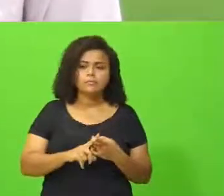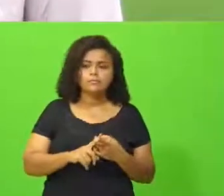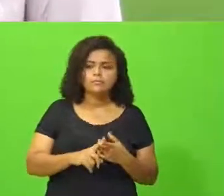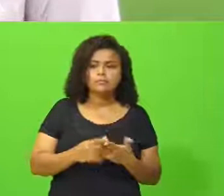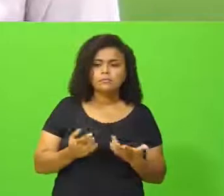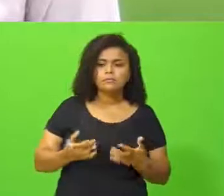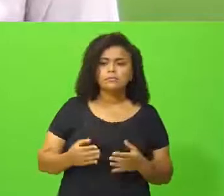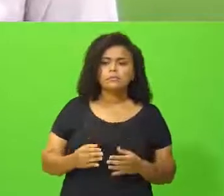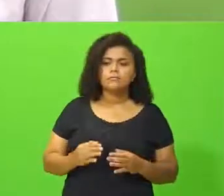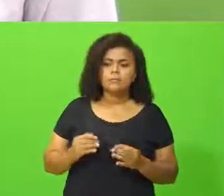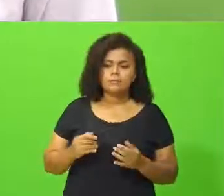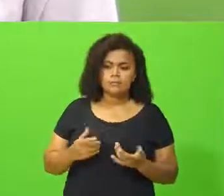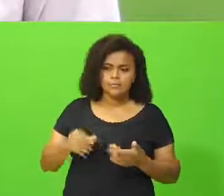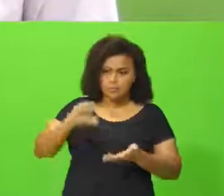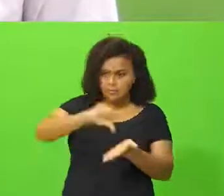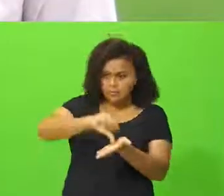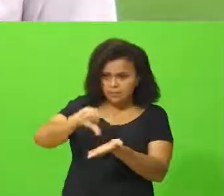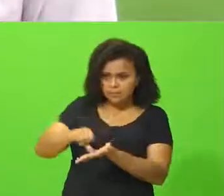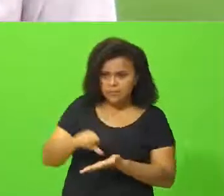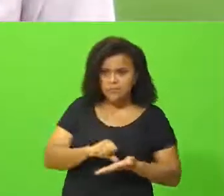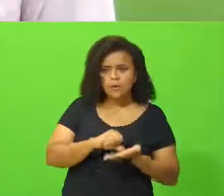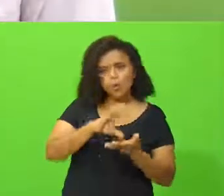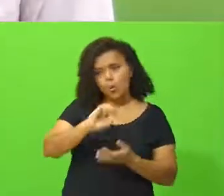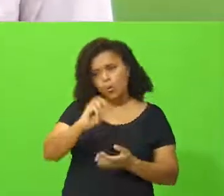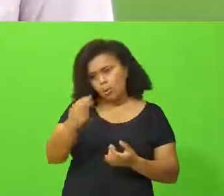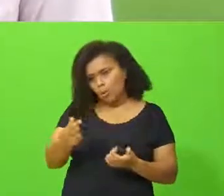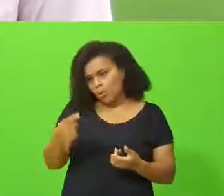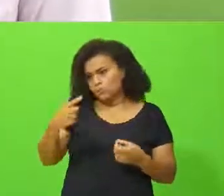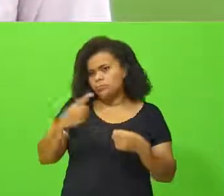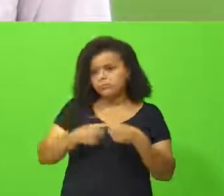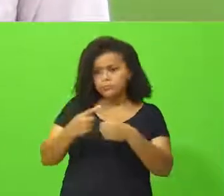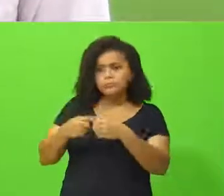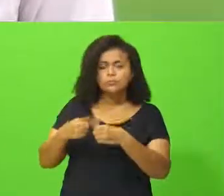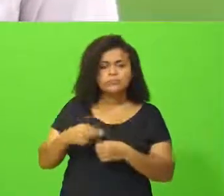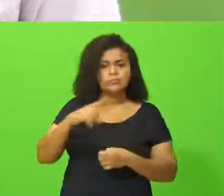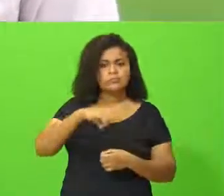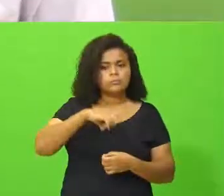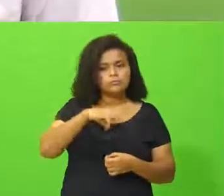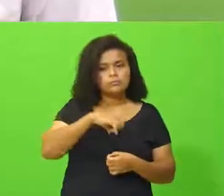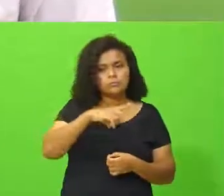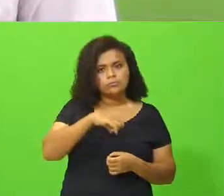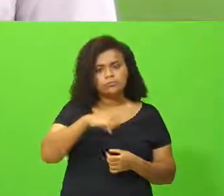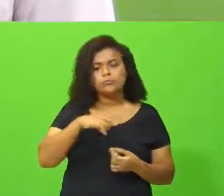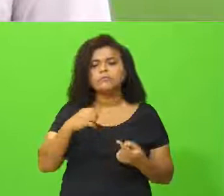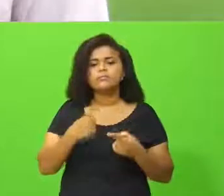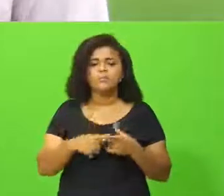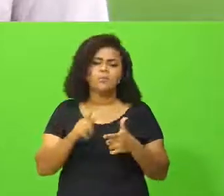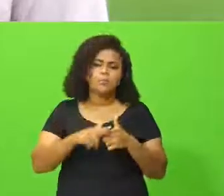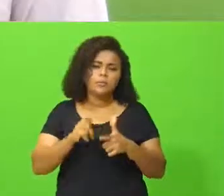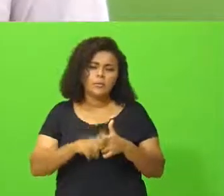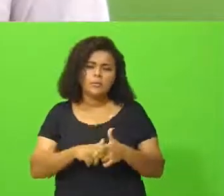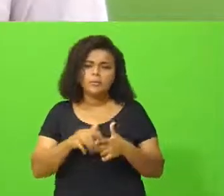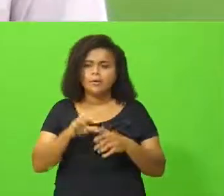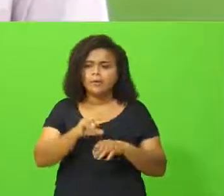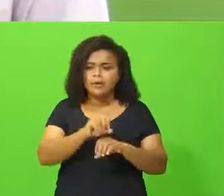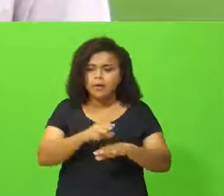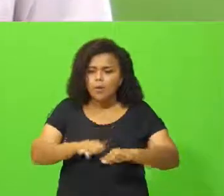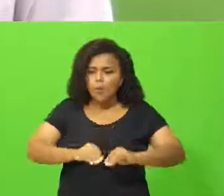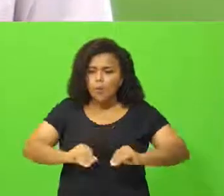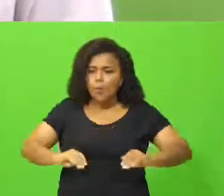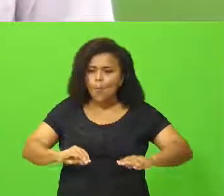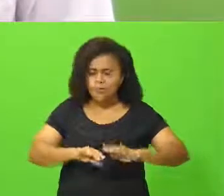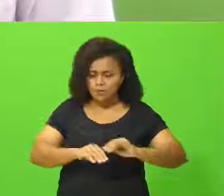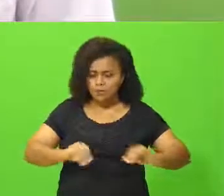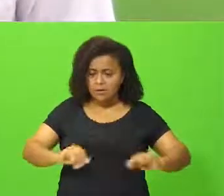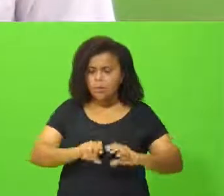capital, seja nos municípios do interior, essa situação da existência de problemas de seca, problema de enchente, problema